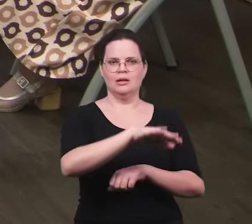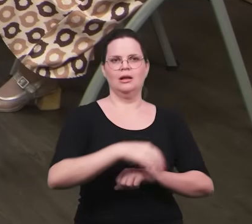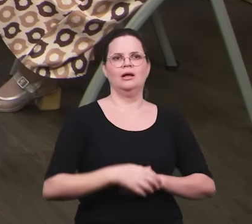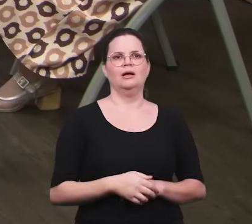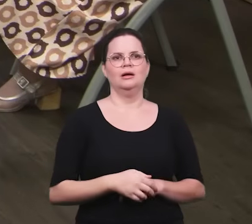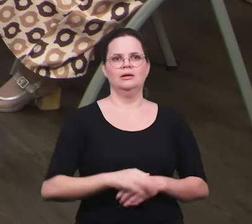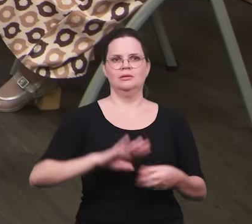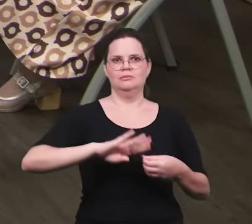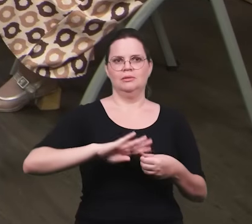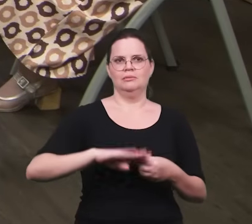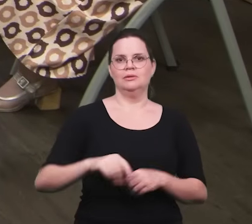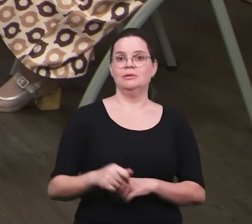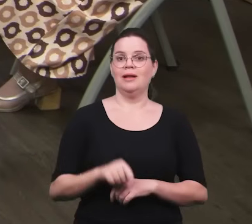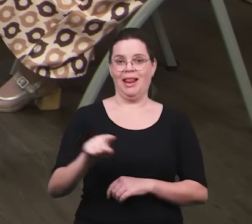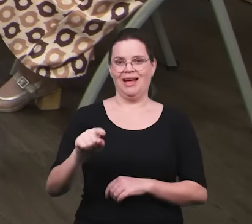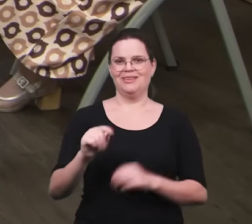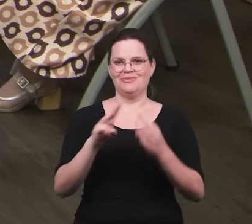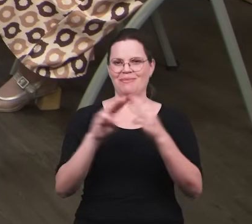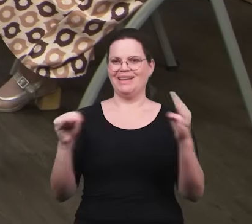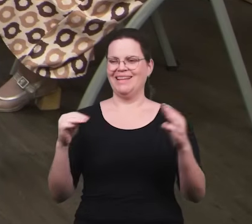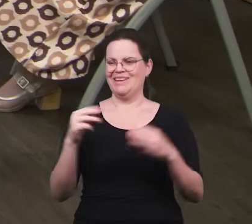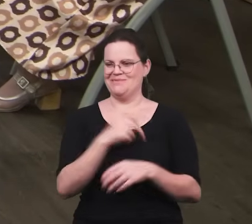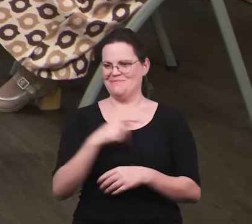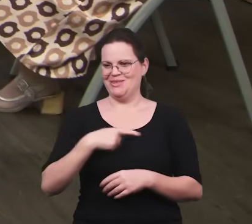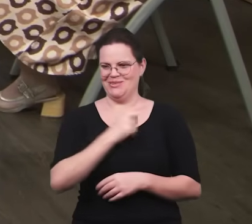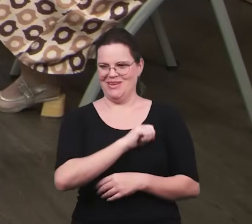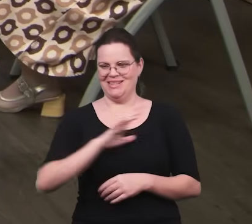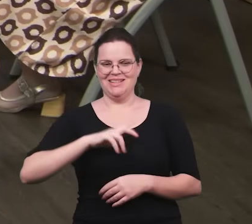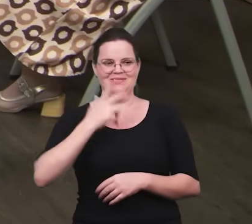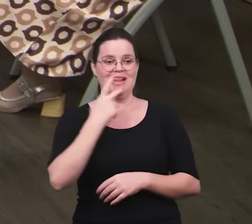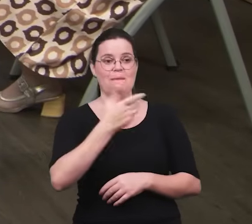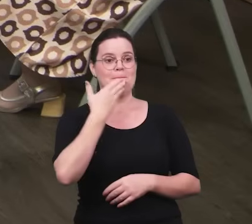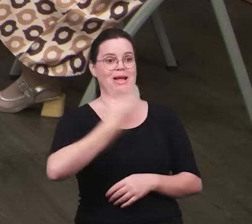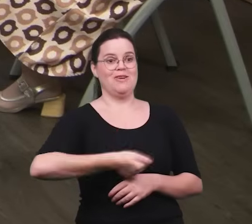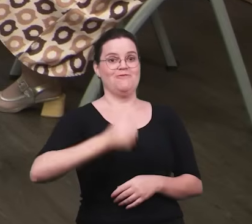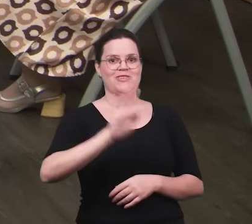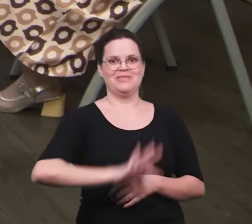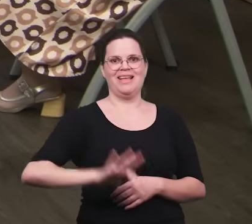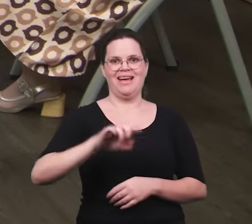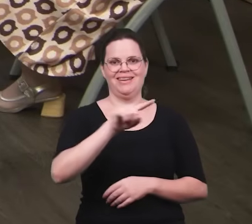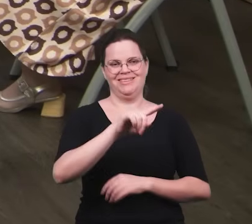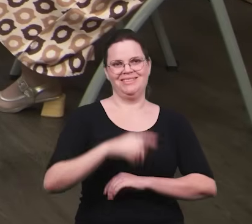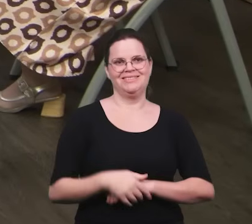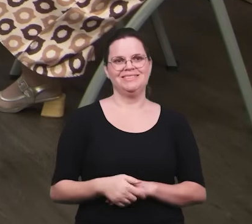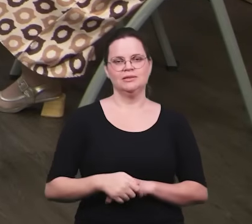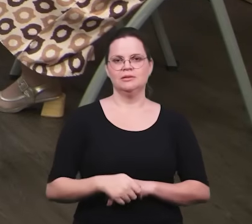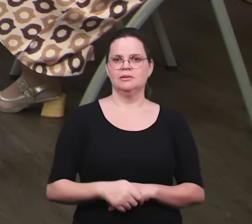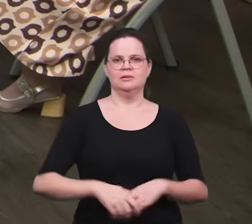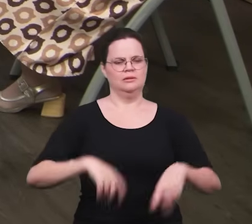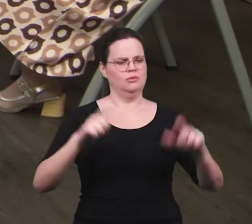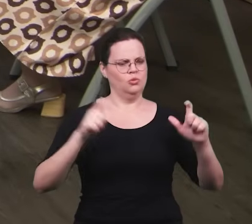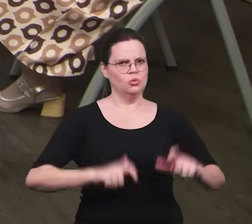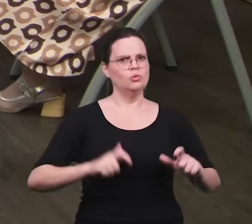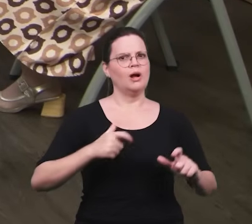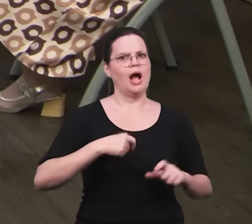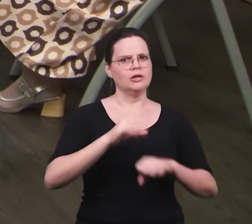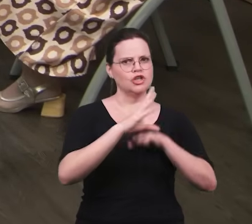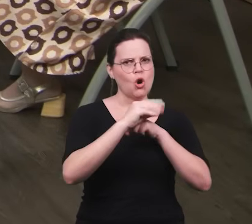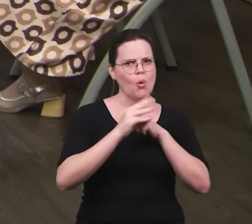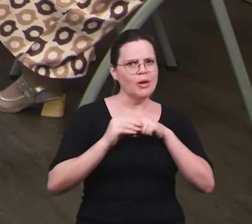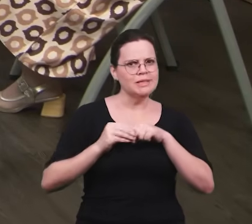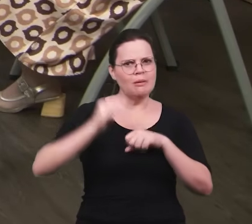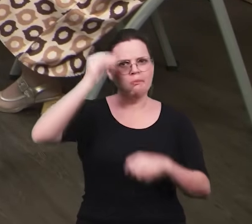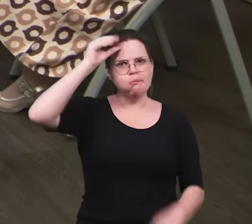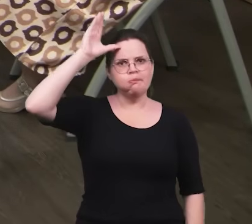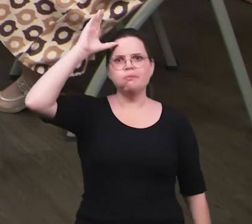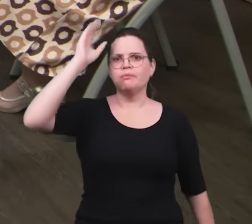Até na aula do Manaim falando, era a melhor faculdade da época. Era um lugar de altíssimo conhecimento. Ele ia